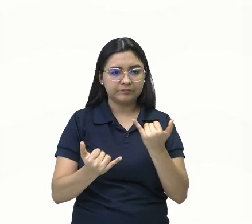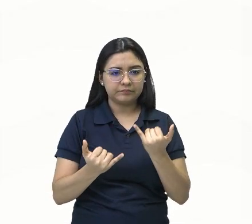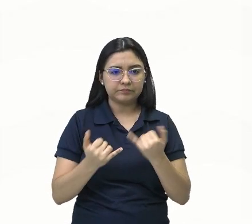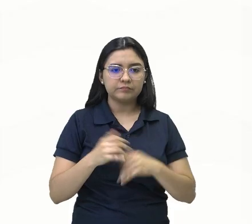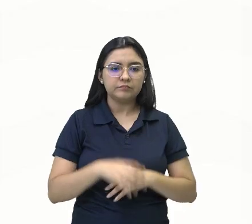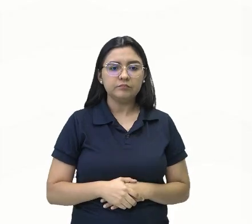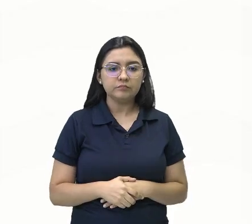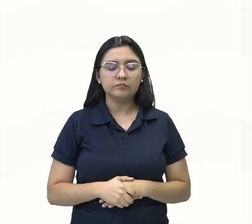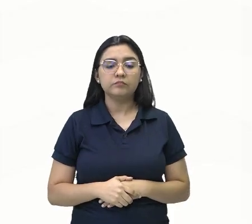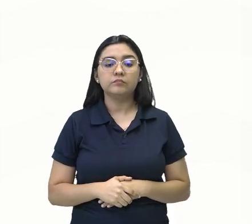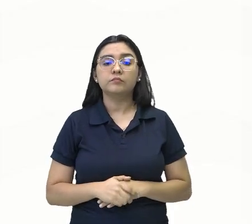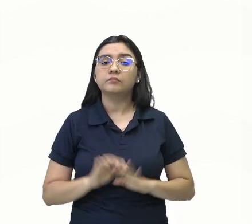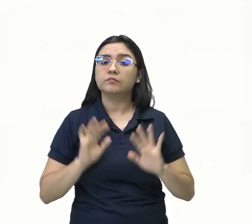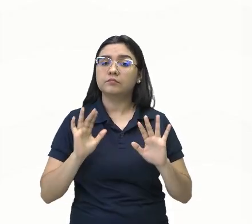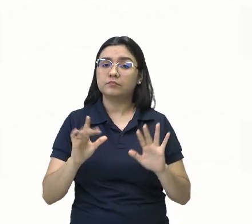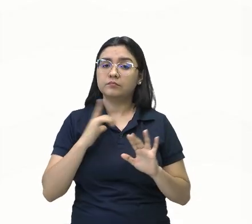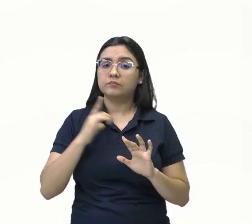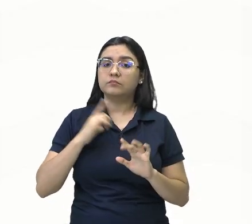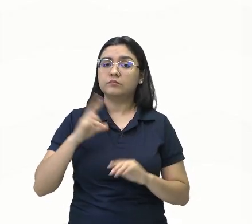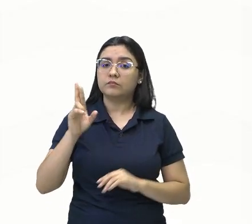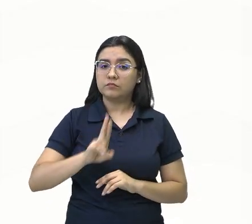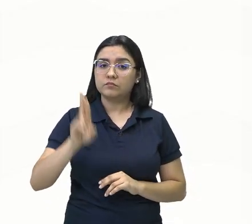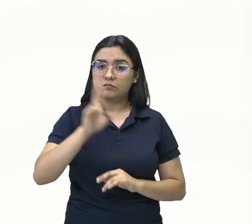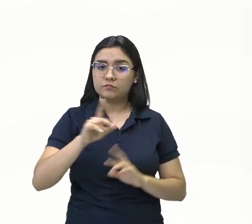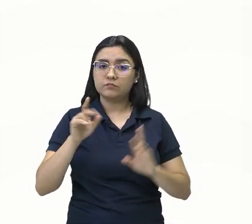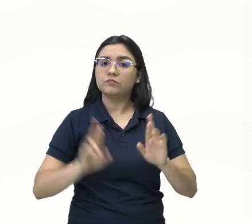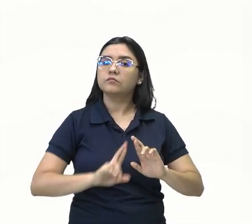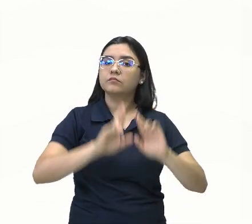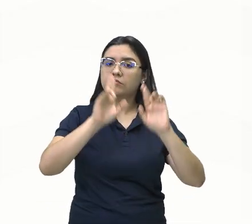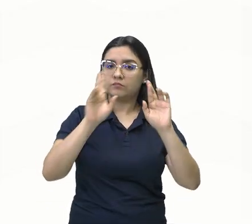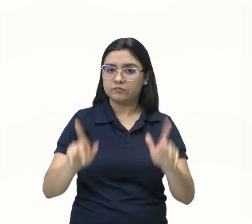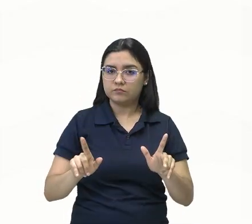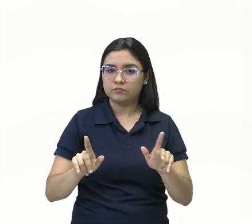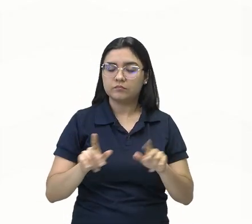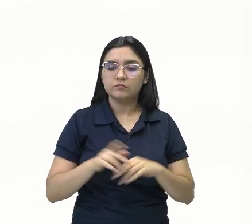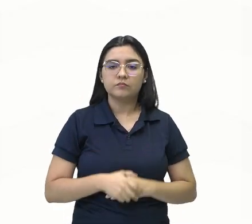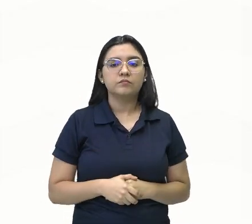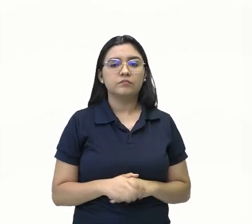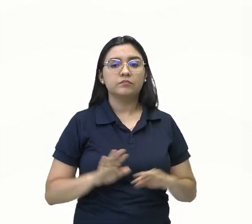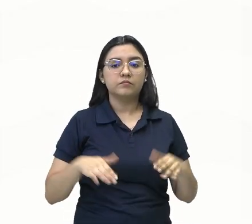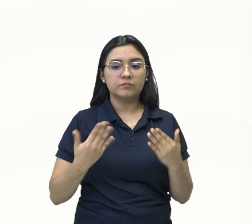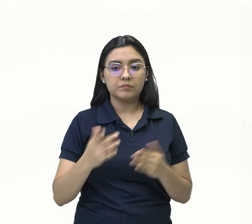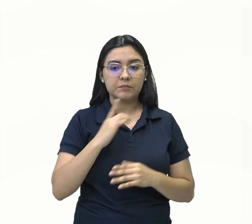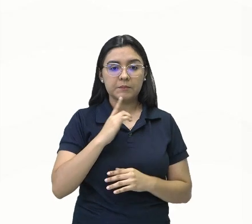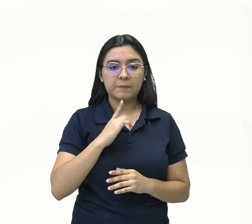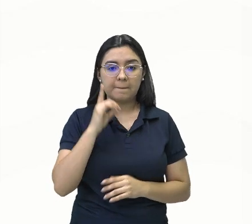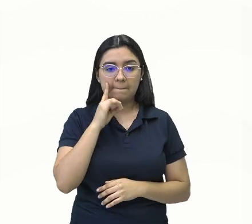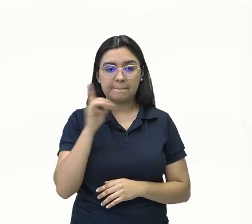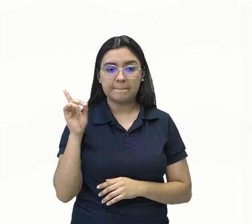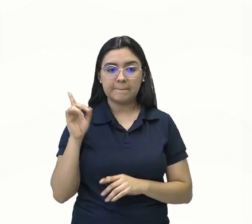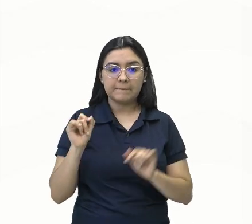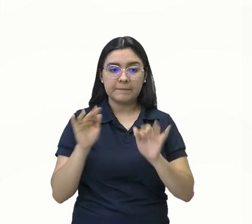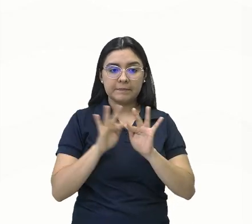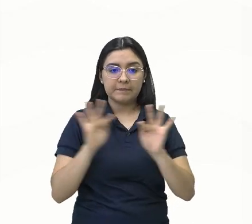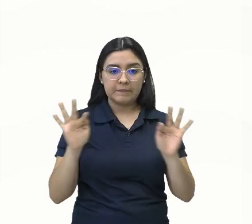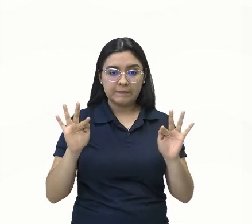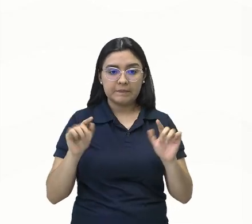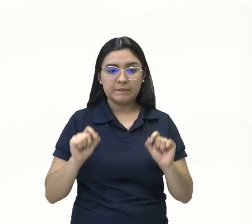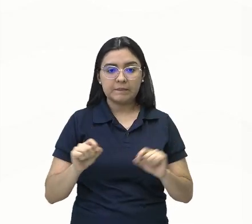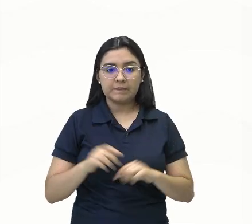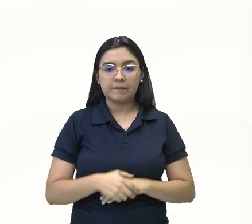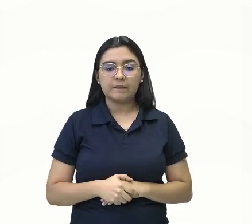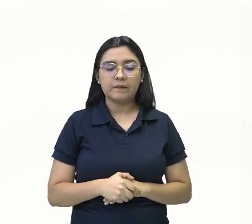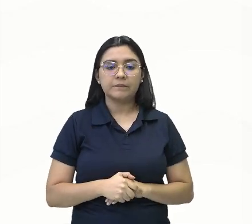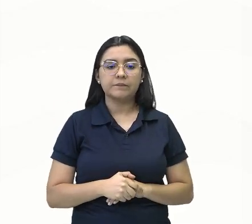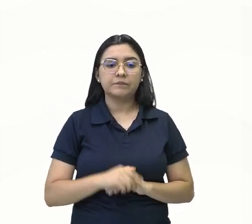nobody, só que ele tem uma situação de uso um pouquinho diversa, tá? Então, eu tenho ali